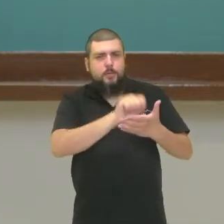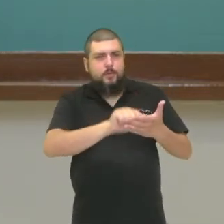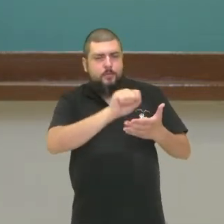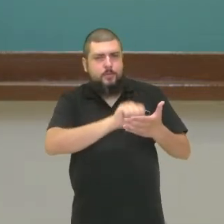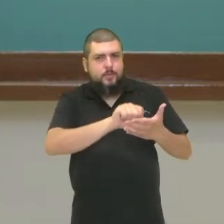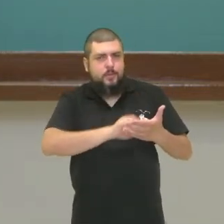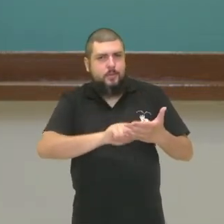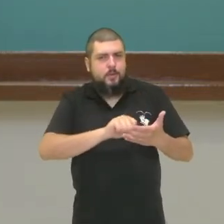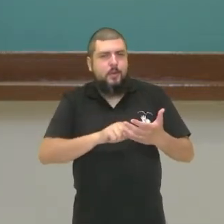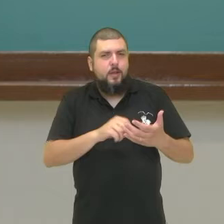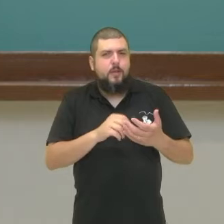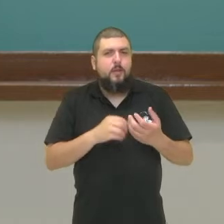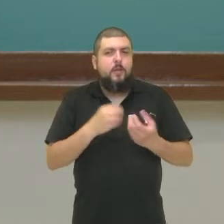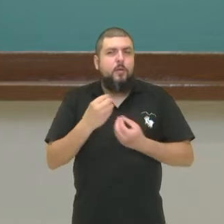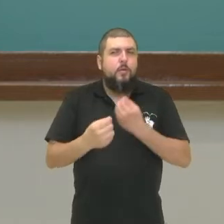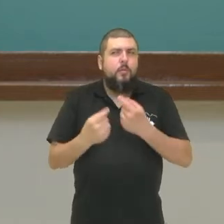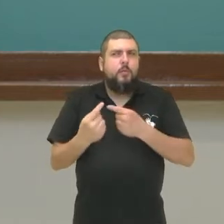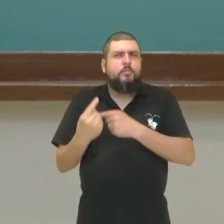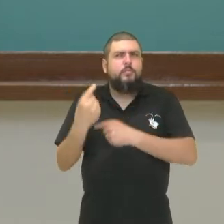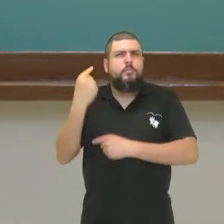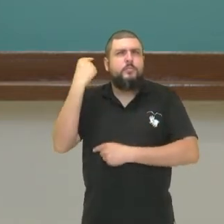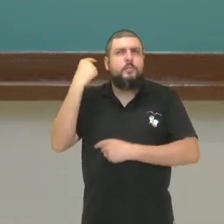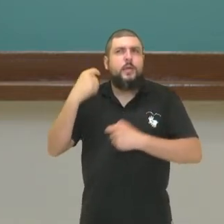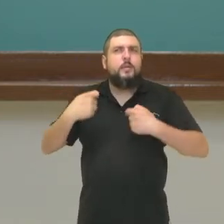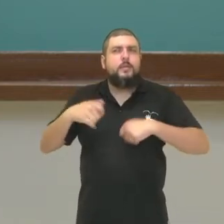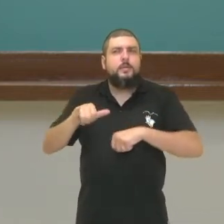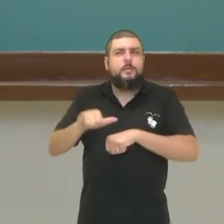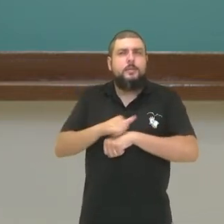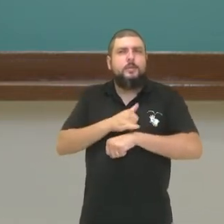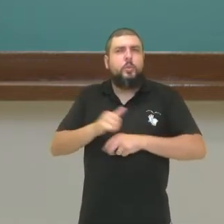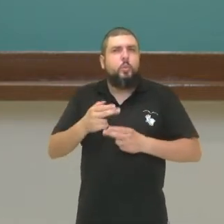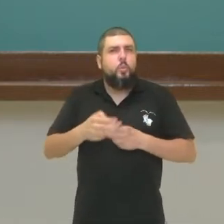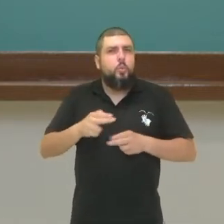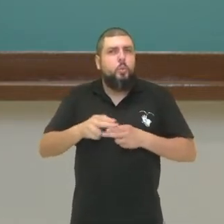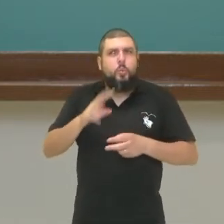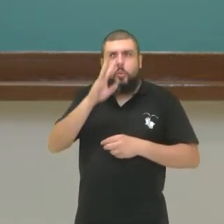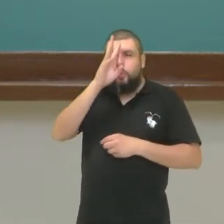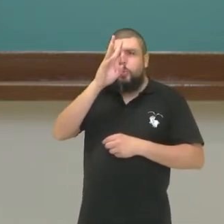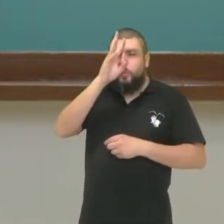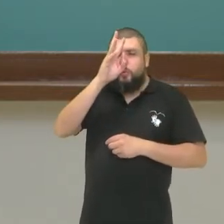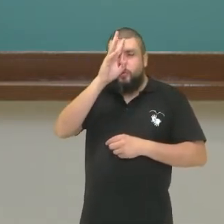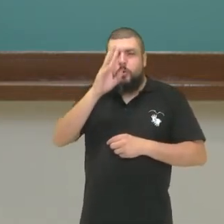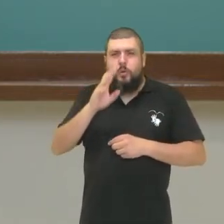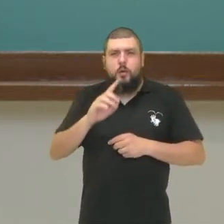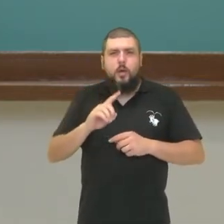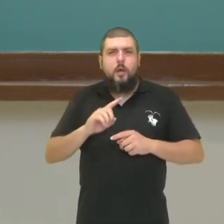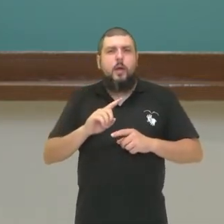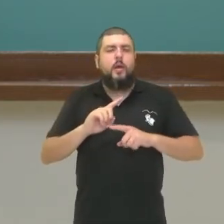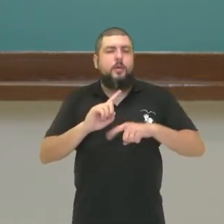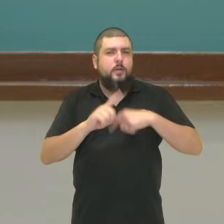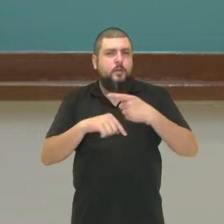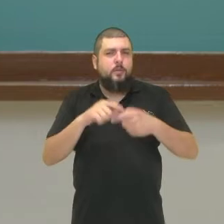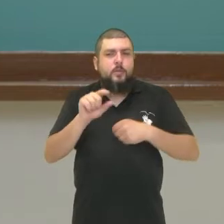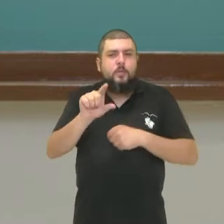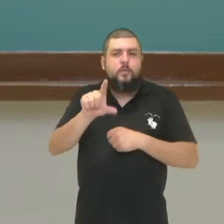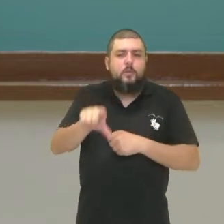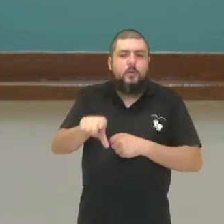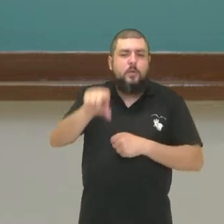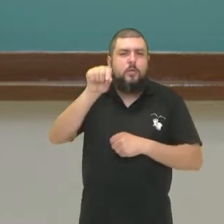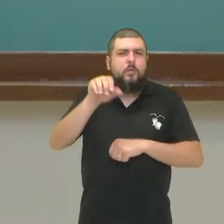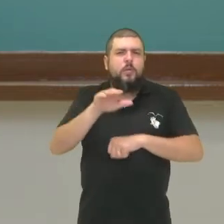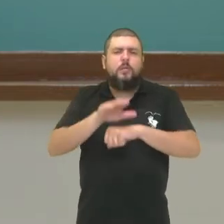quando precisou improvisar e daí vocês vão compartilhar entre os colegas e depois eleger a atividade,